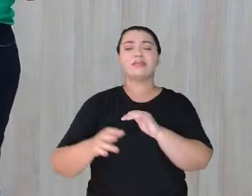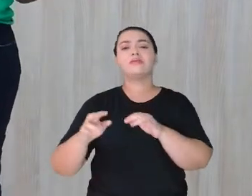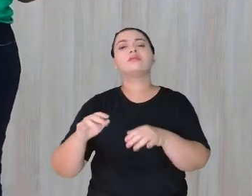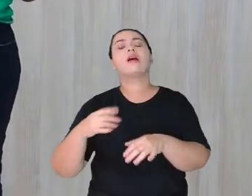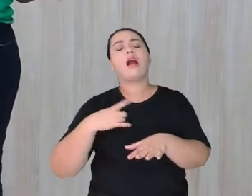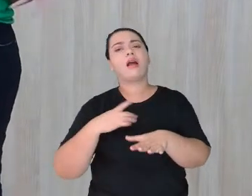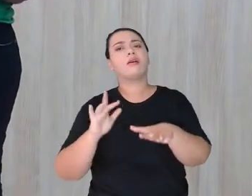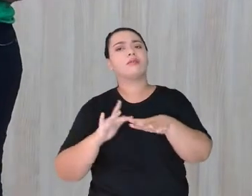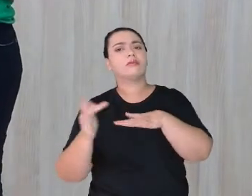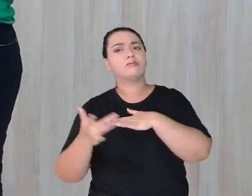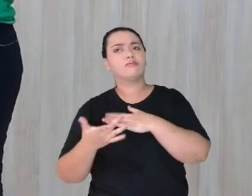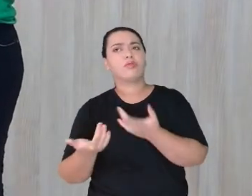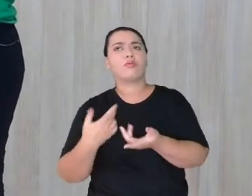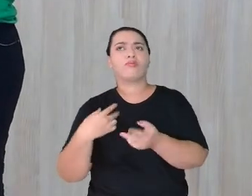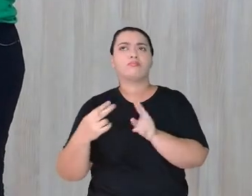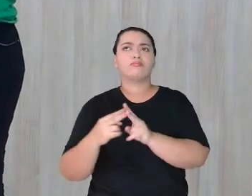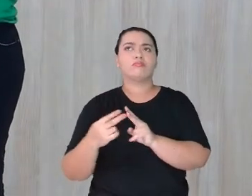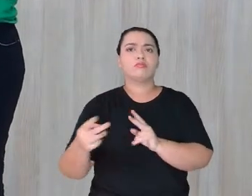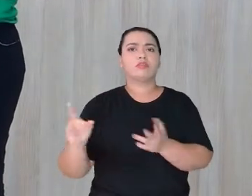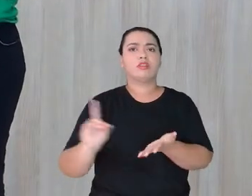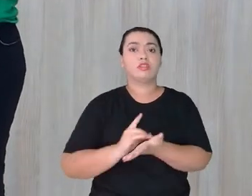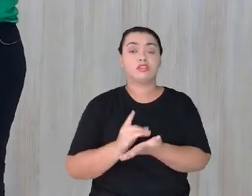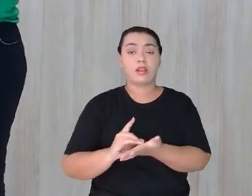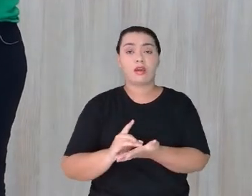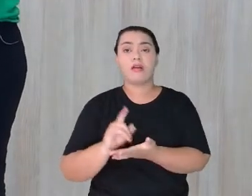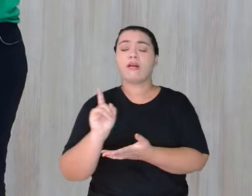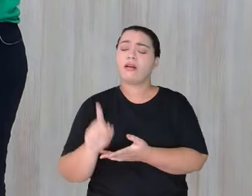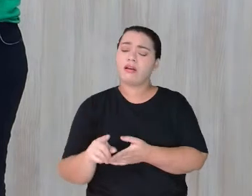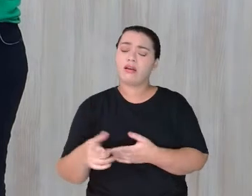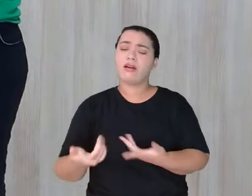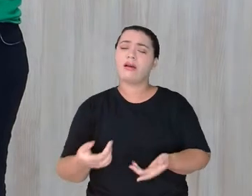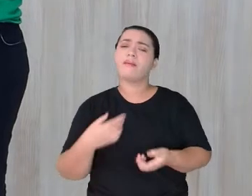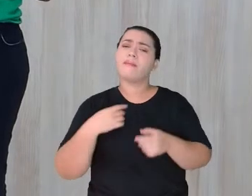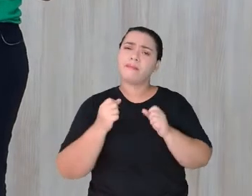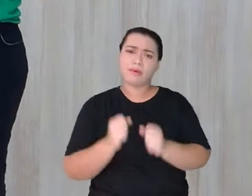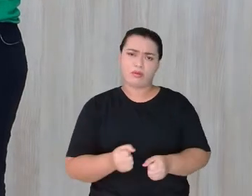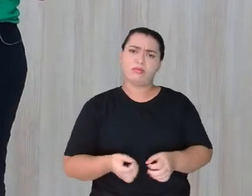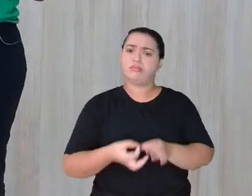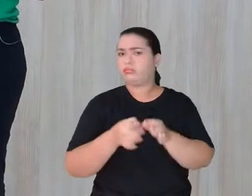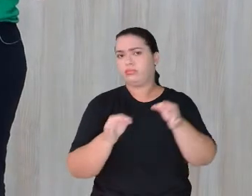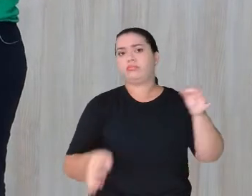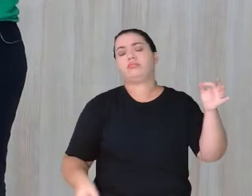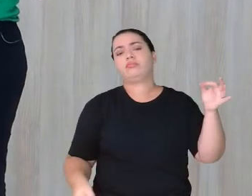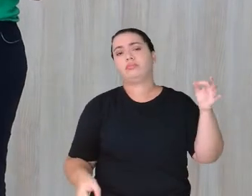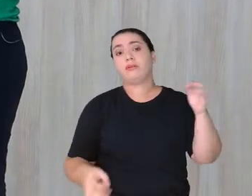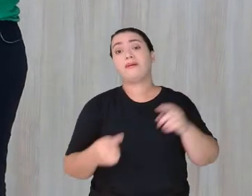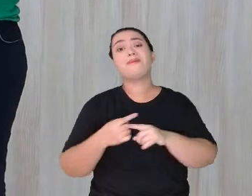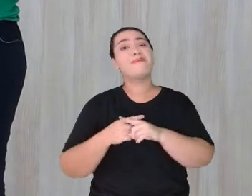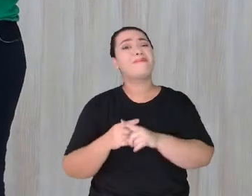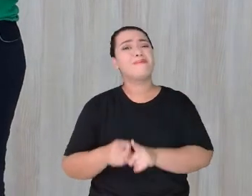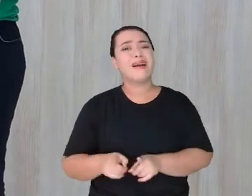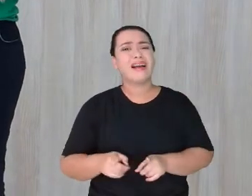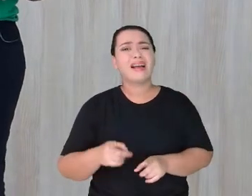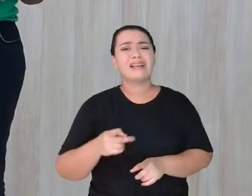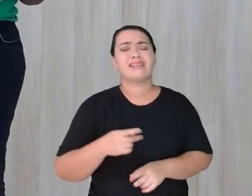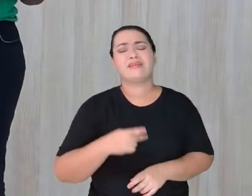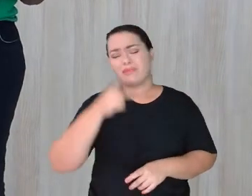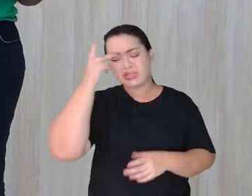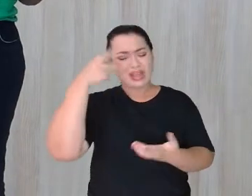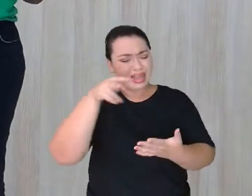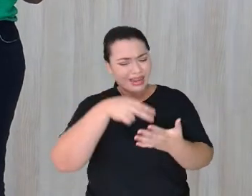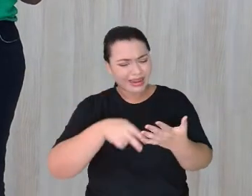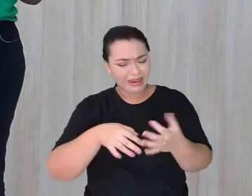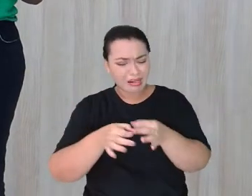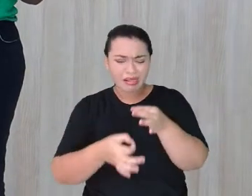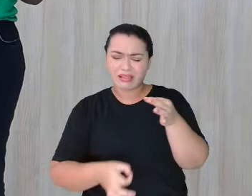muito mais dinâmico, né? Eu tenho aí uma quantidade de espaço infinito, contudo, o meu leitor não consegue ler infinitamente.